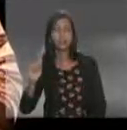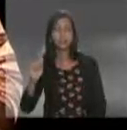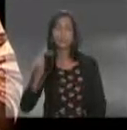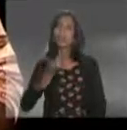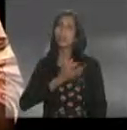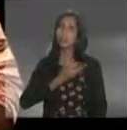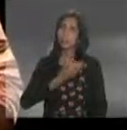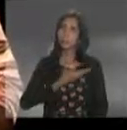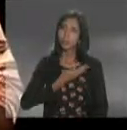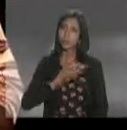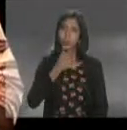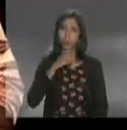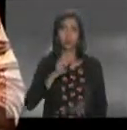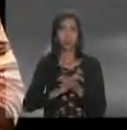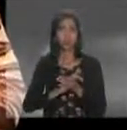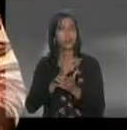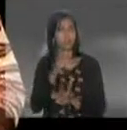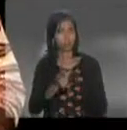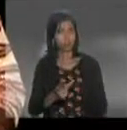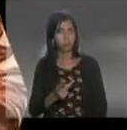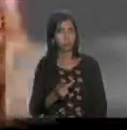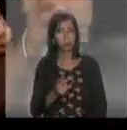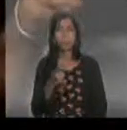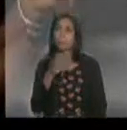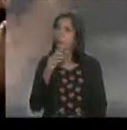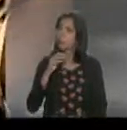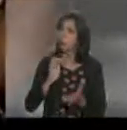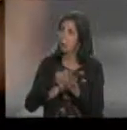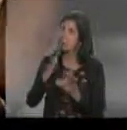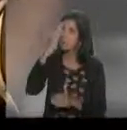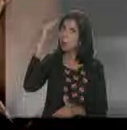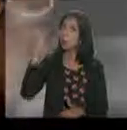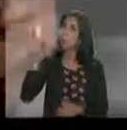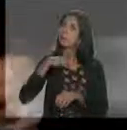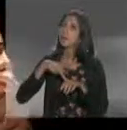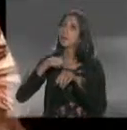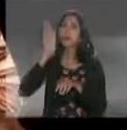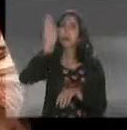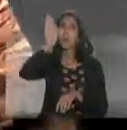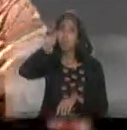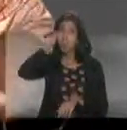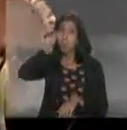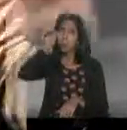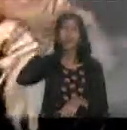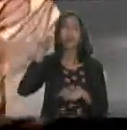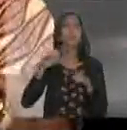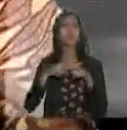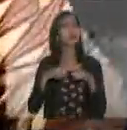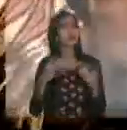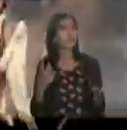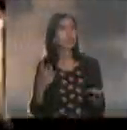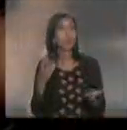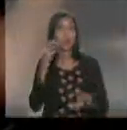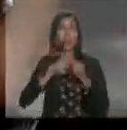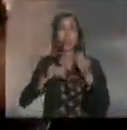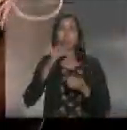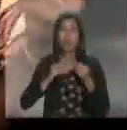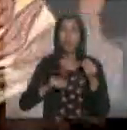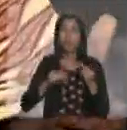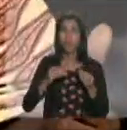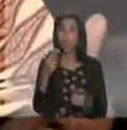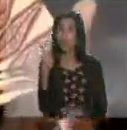um amigo da minha esposa falou, olha, o teu marido está famoso lá em Cuba. Aí ela, por quê? Não, a novela Duas Caras